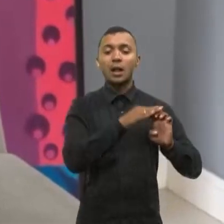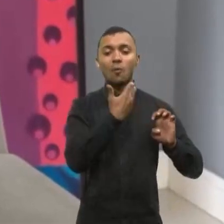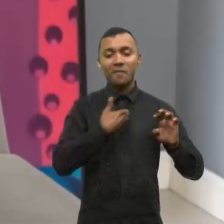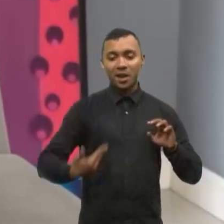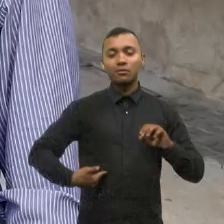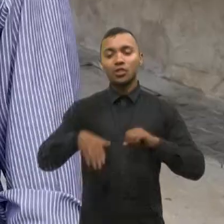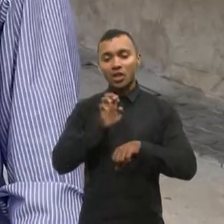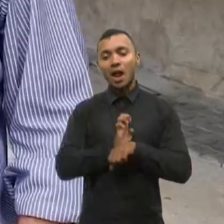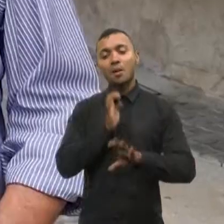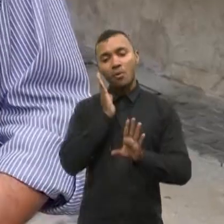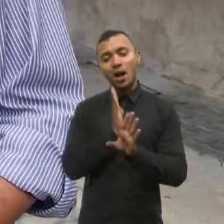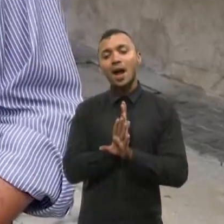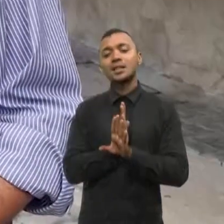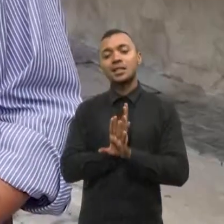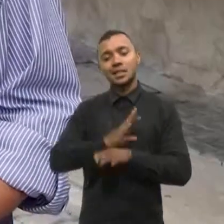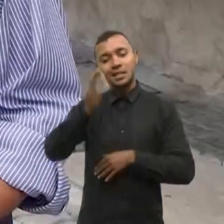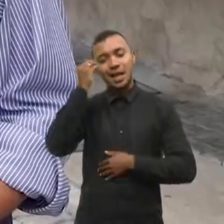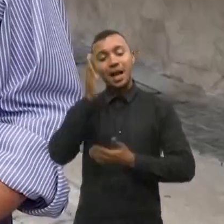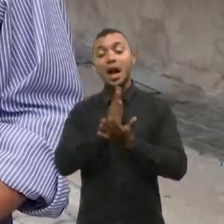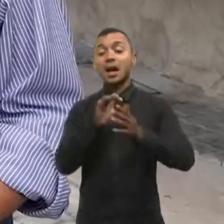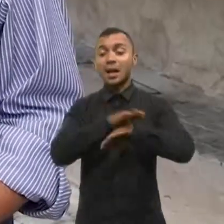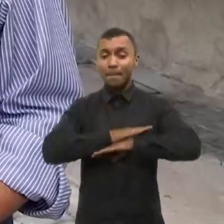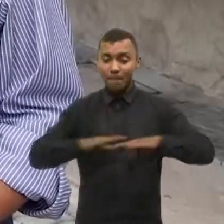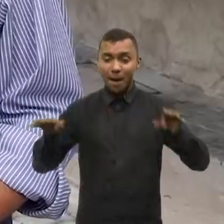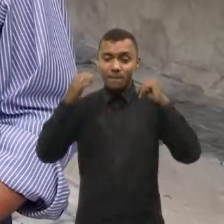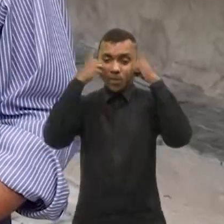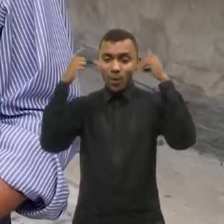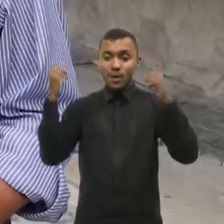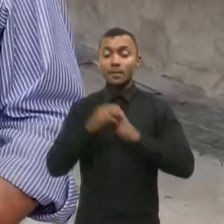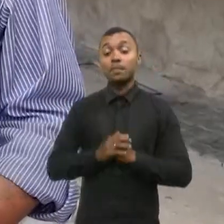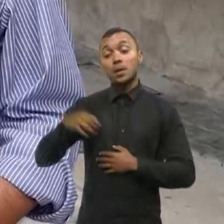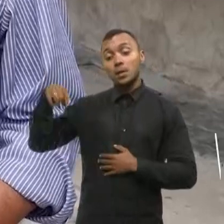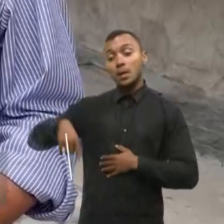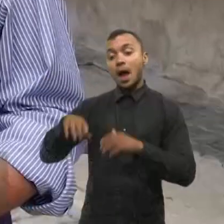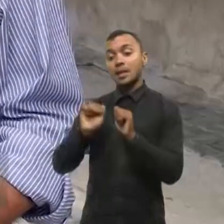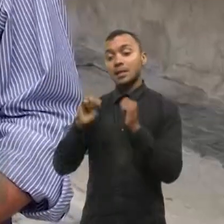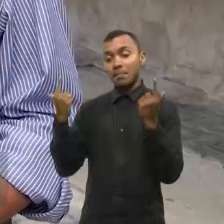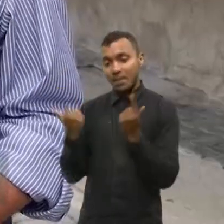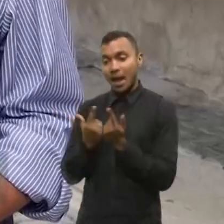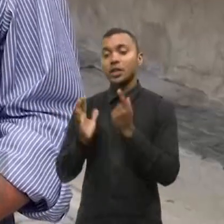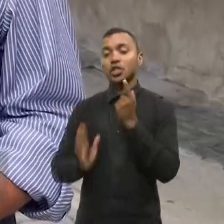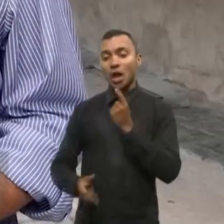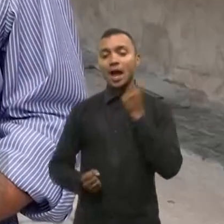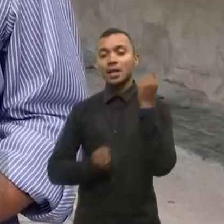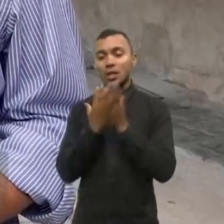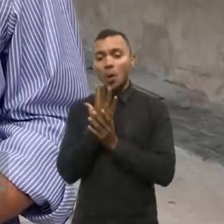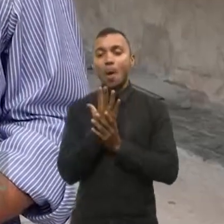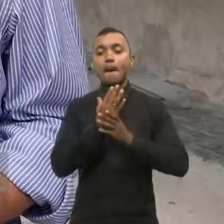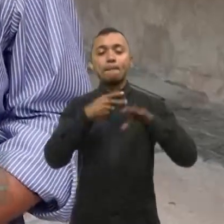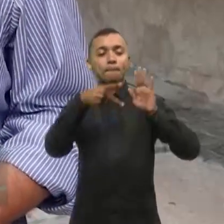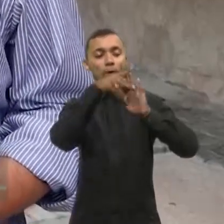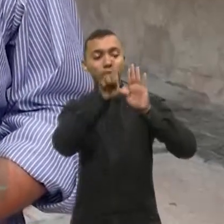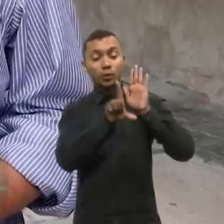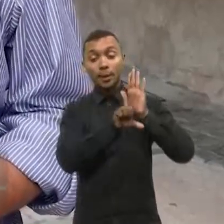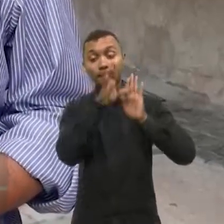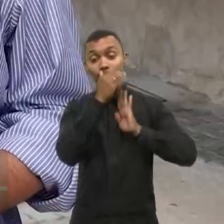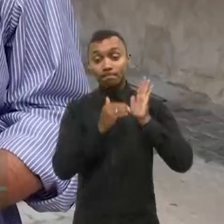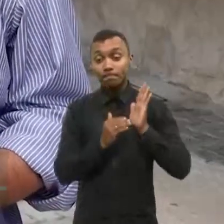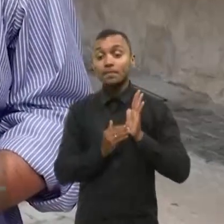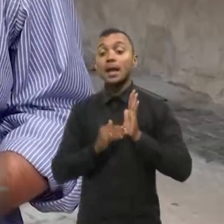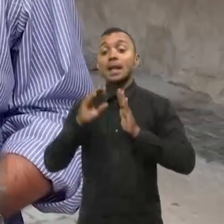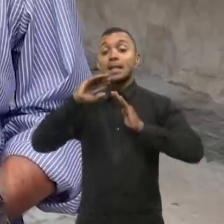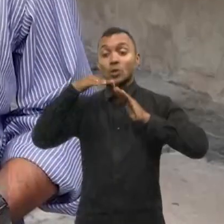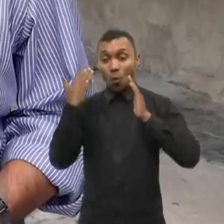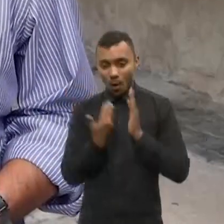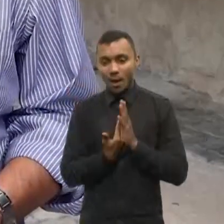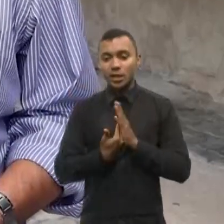essa situação. Aqui na Assembleia Legislativa tramita um projeto de lei para a implantação na rede estadual de ensino de um